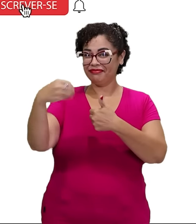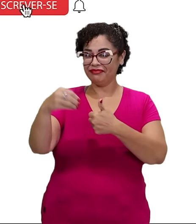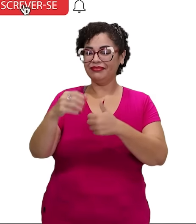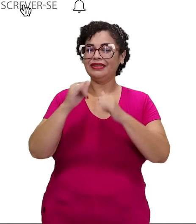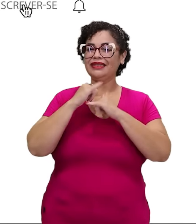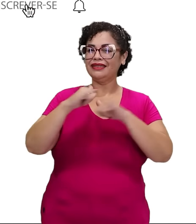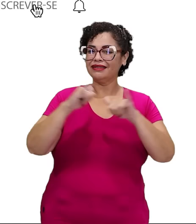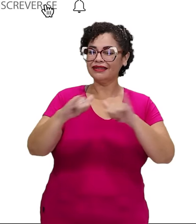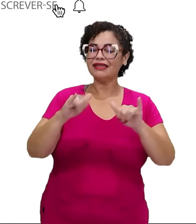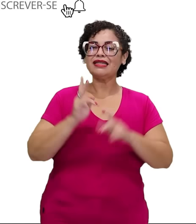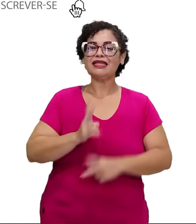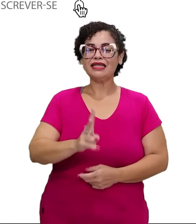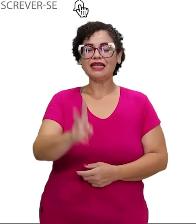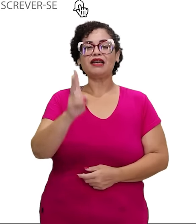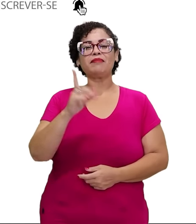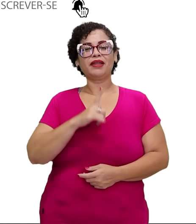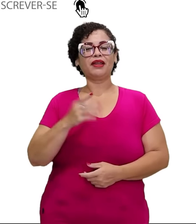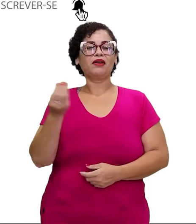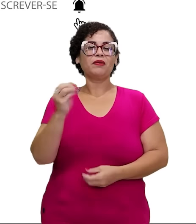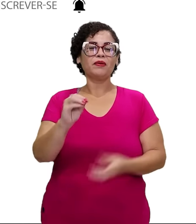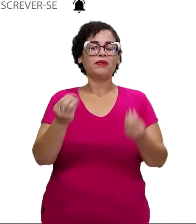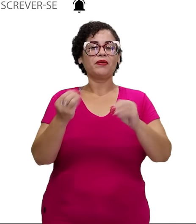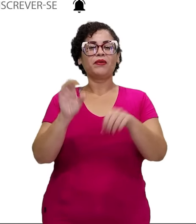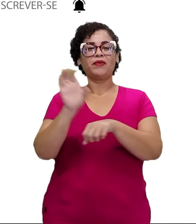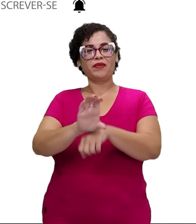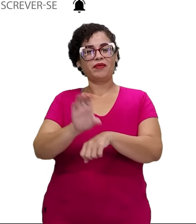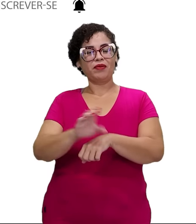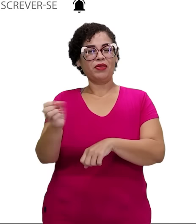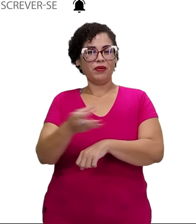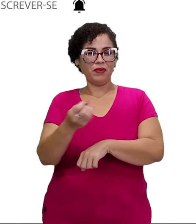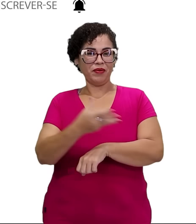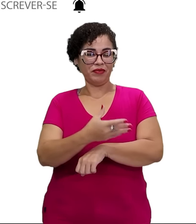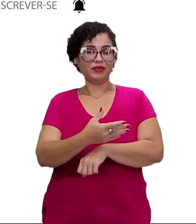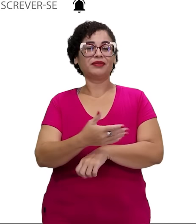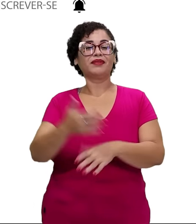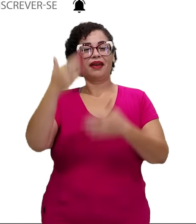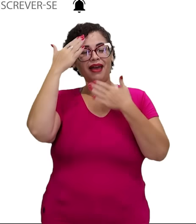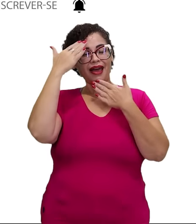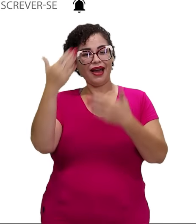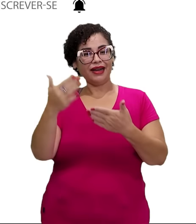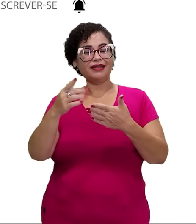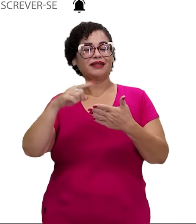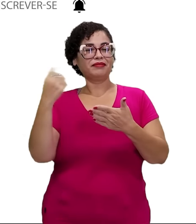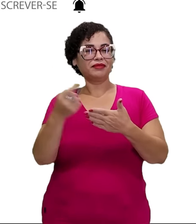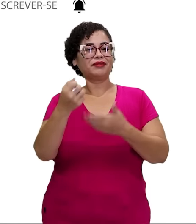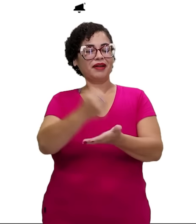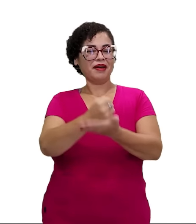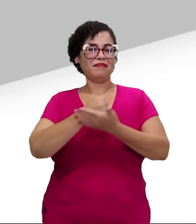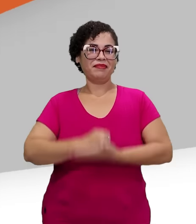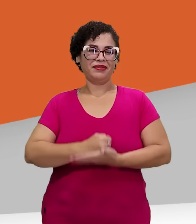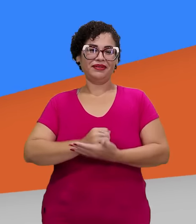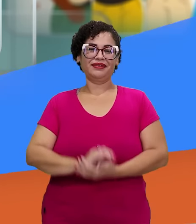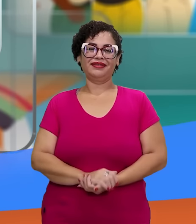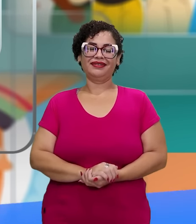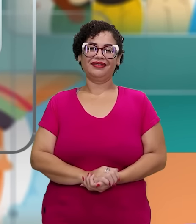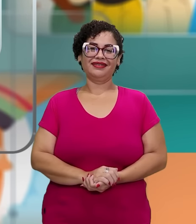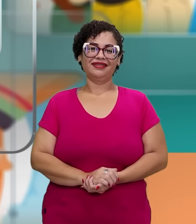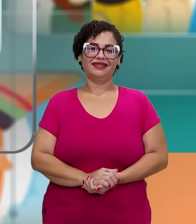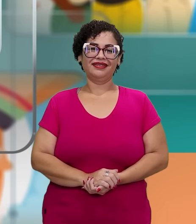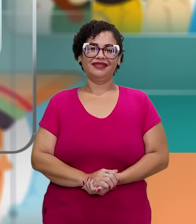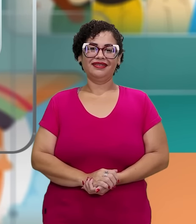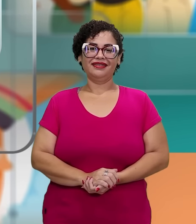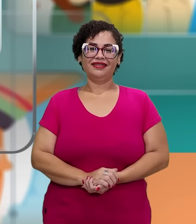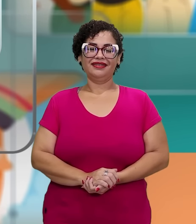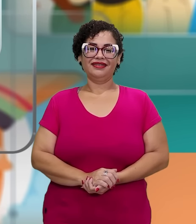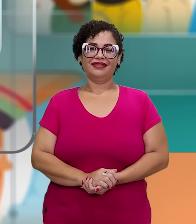notificações quando lançarmos novos vídeos educativos Agradecemos por seu apoio